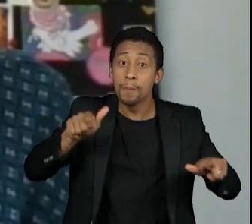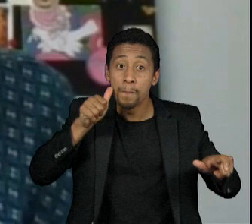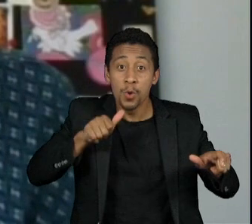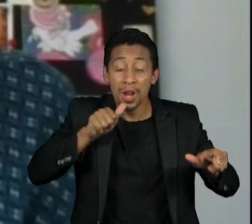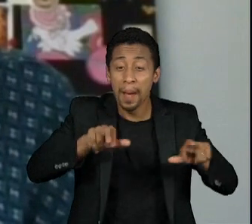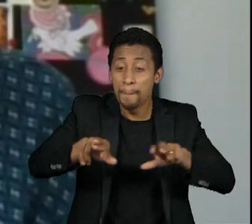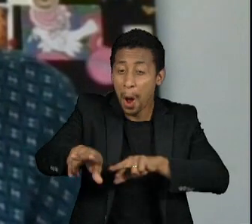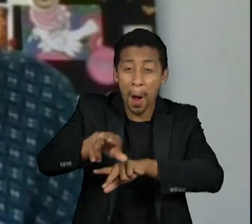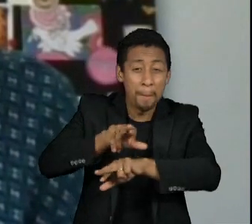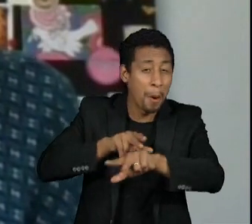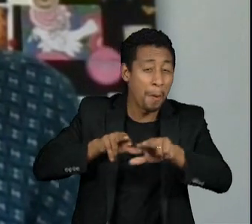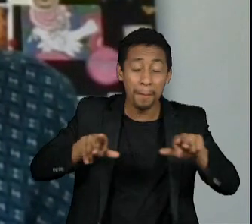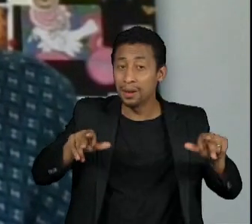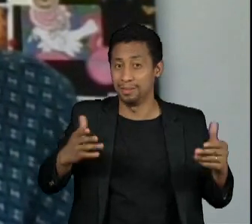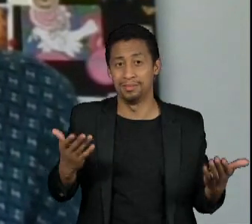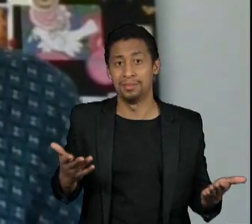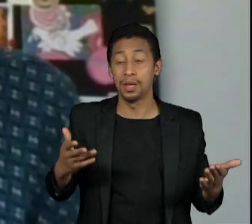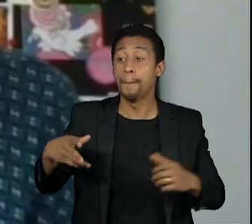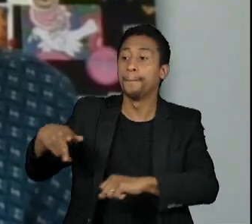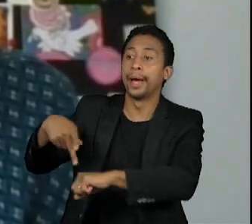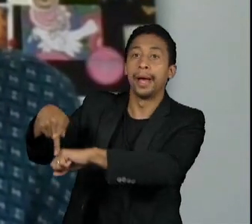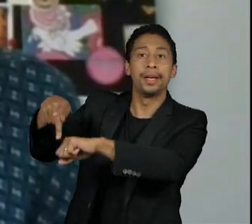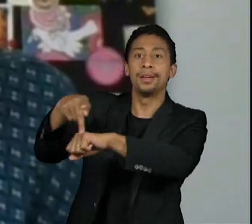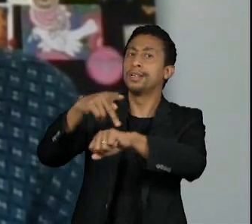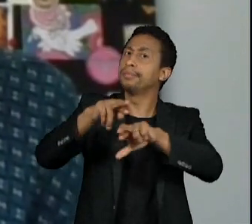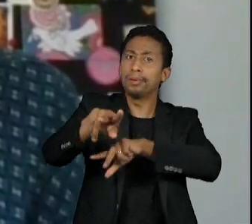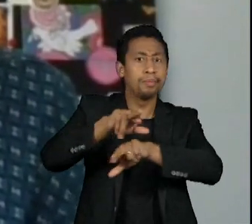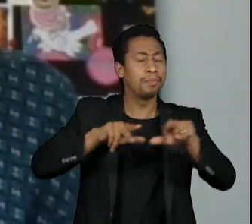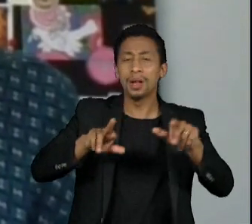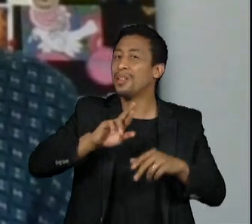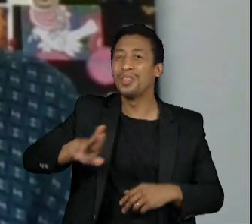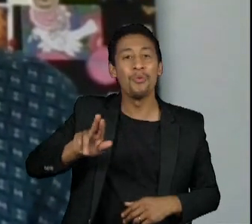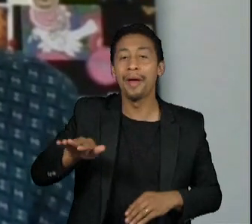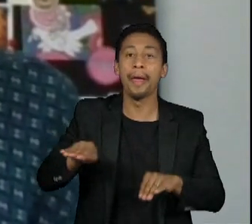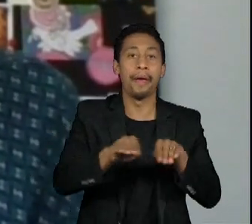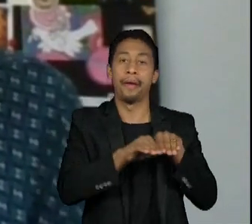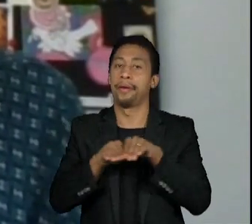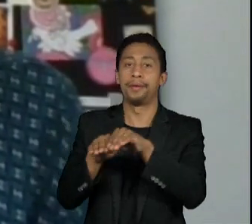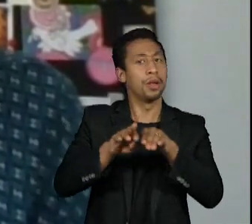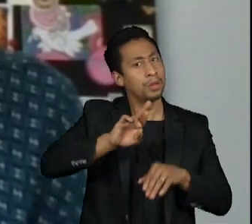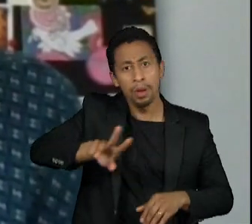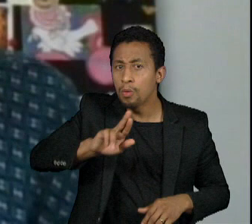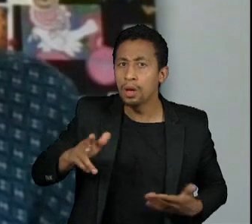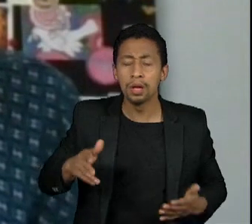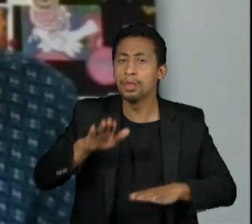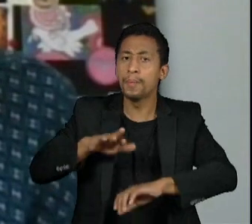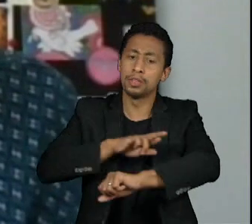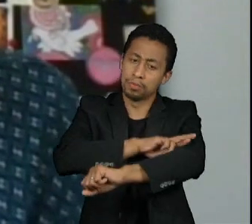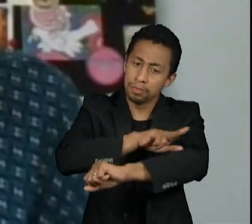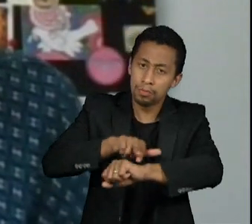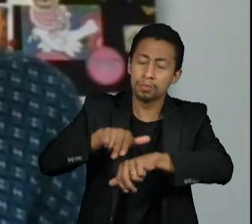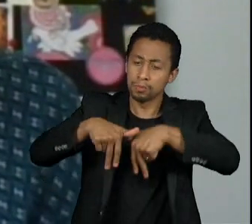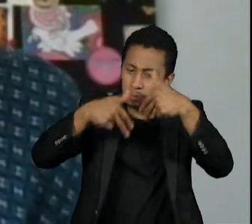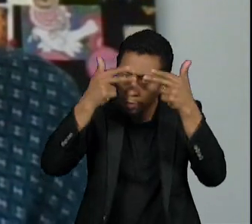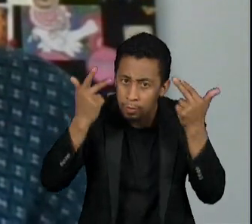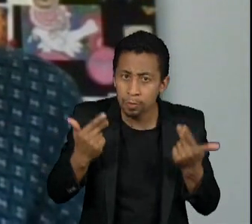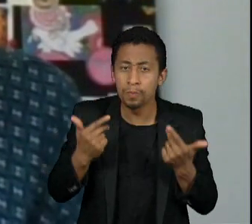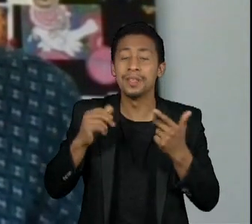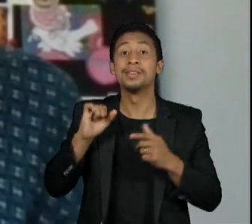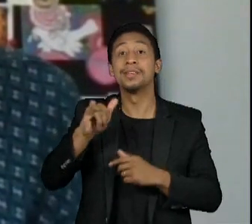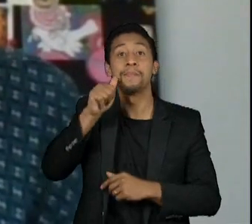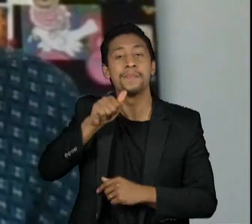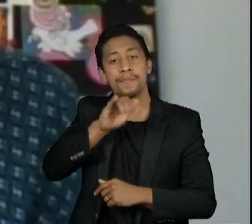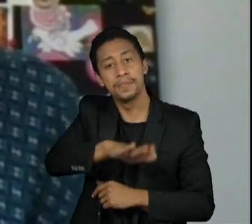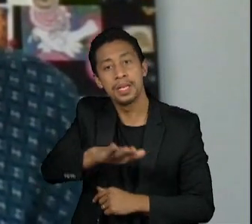país como no outro, né? Dependendo da cor da pele, da raça, da etnia, ser uma menina indígena, assim, é uma